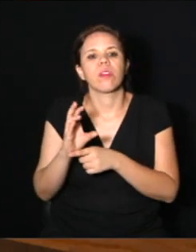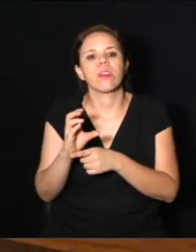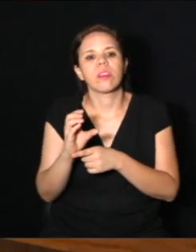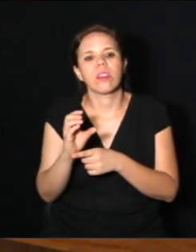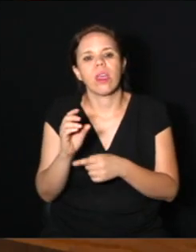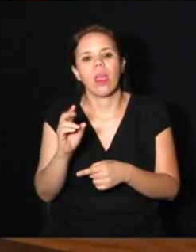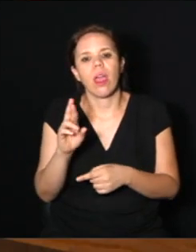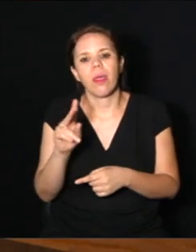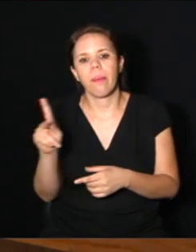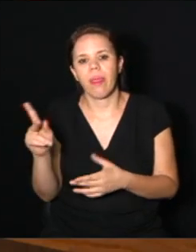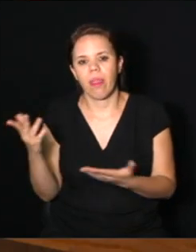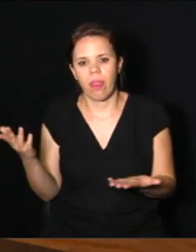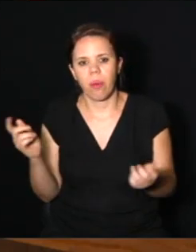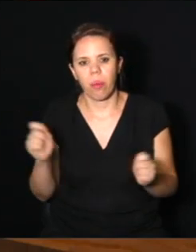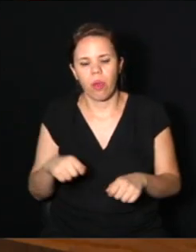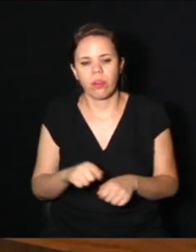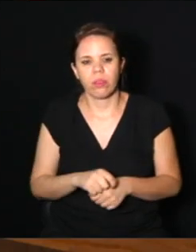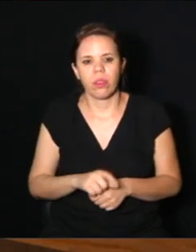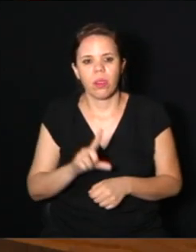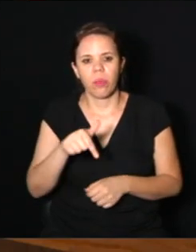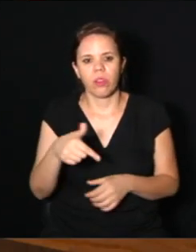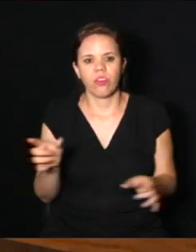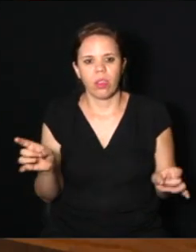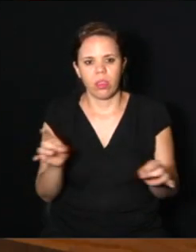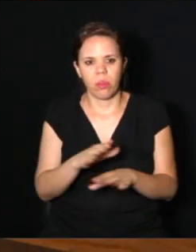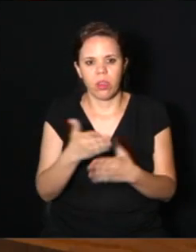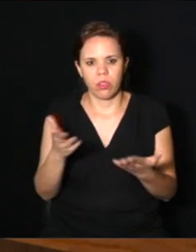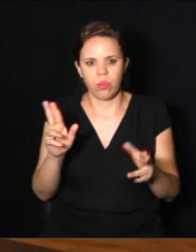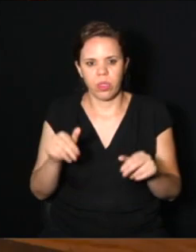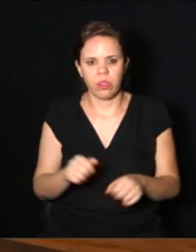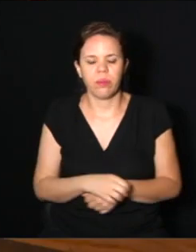CRP, para que a gente possa depois deliberar sobre isso.